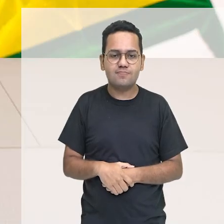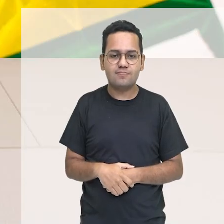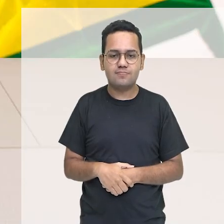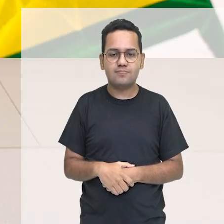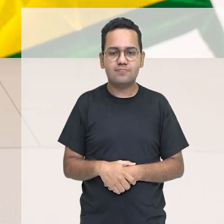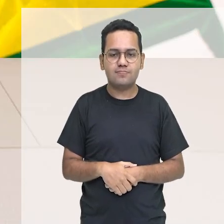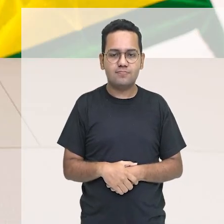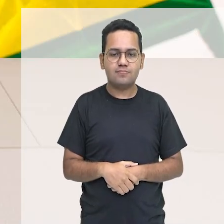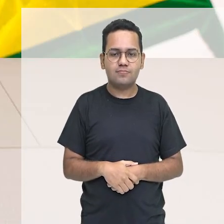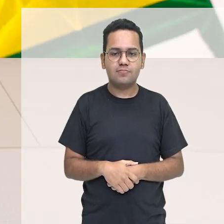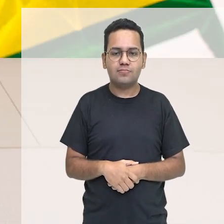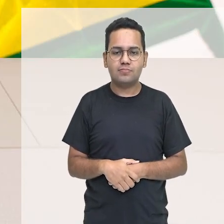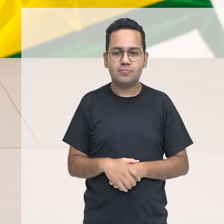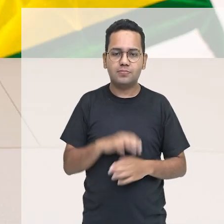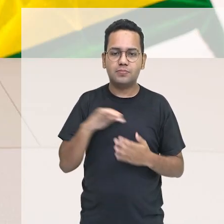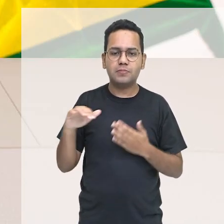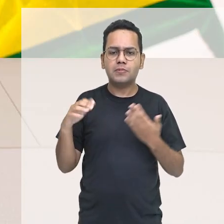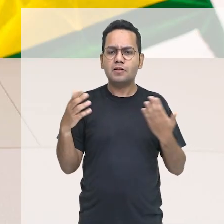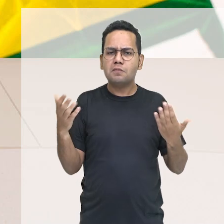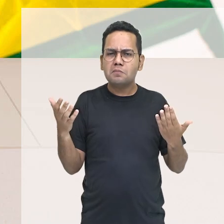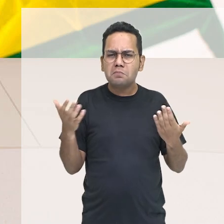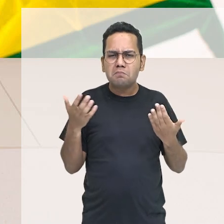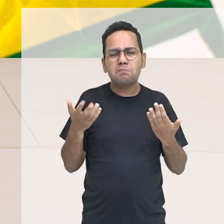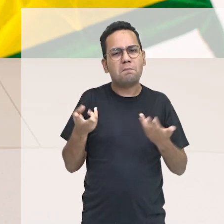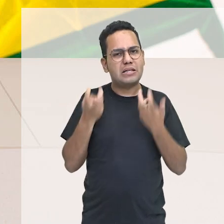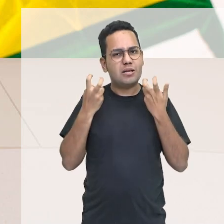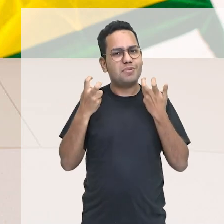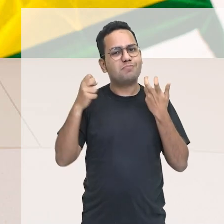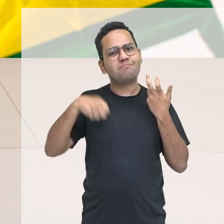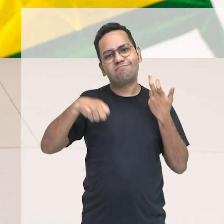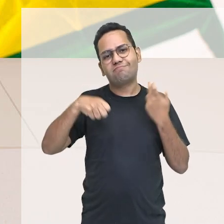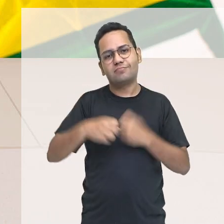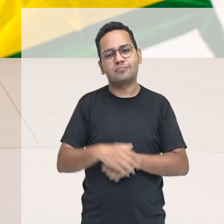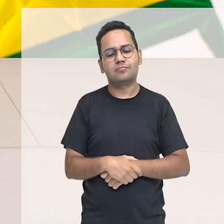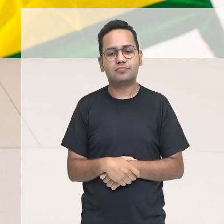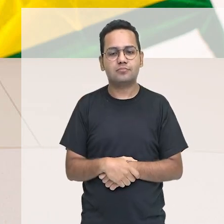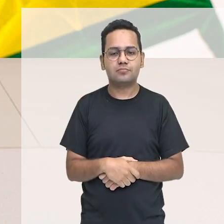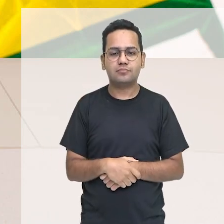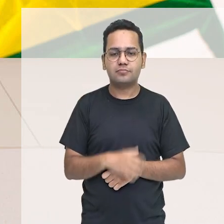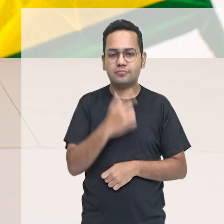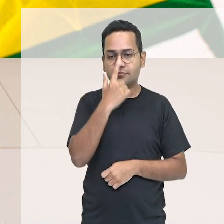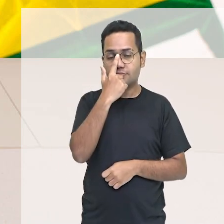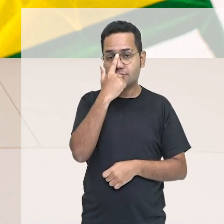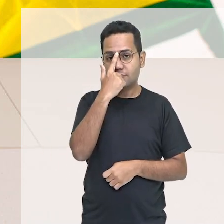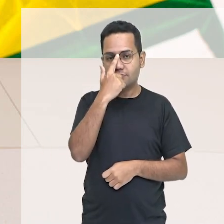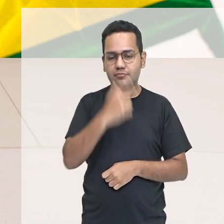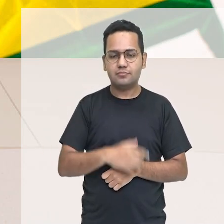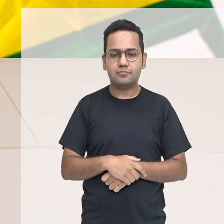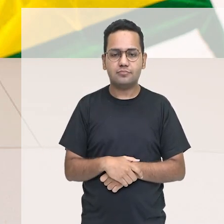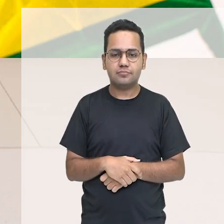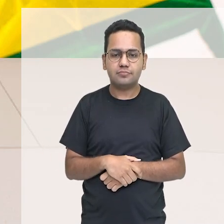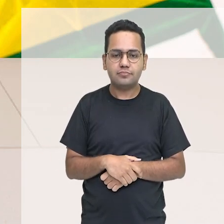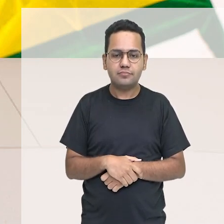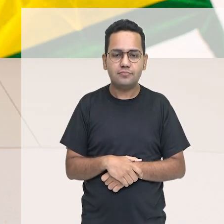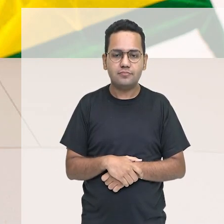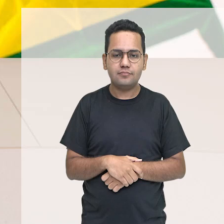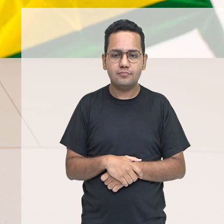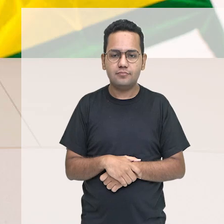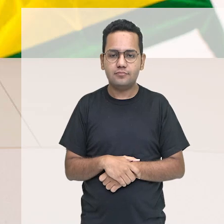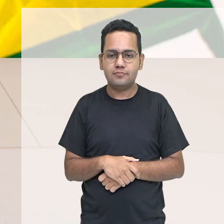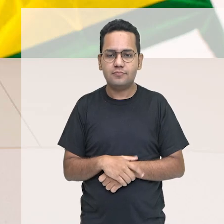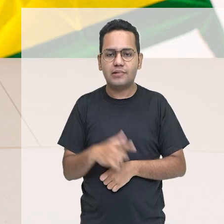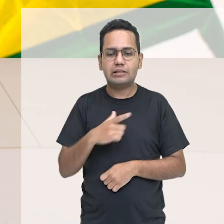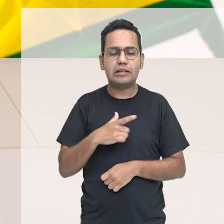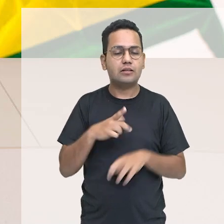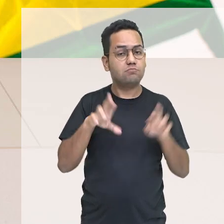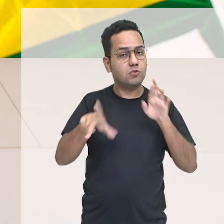na prática, nós podemos perceber isso sim, porque vão existir diferenças aí de um local para